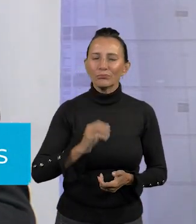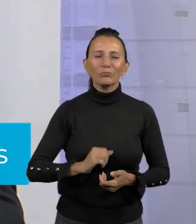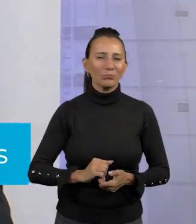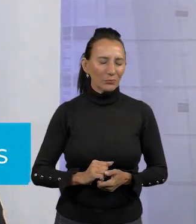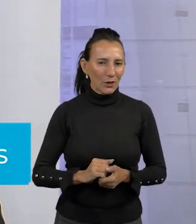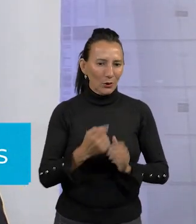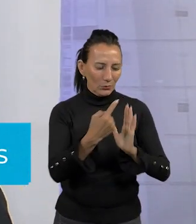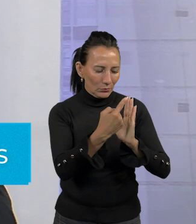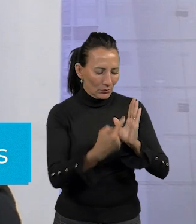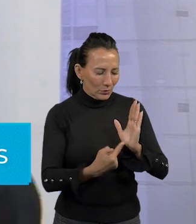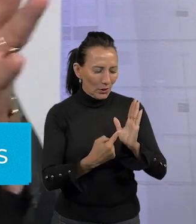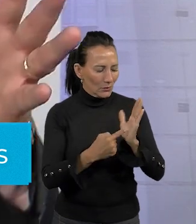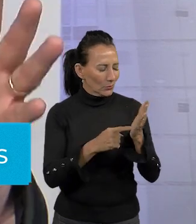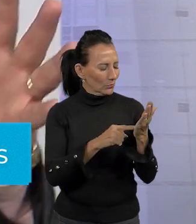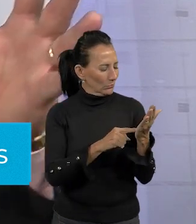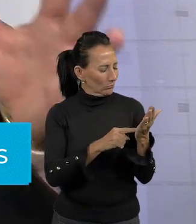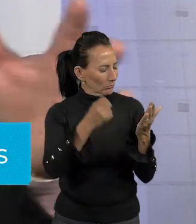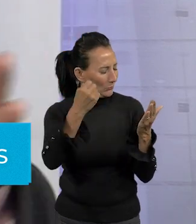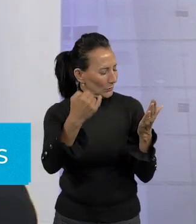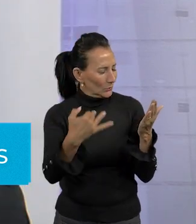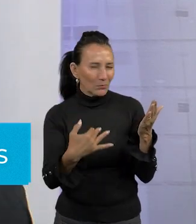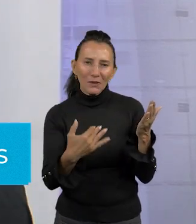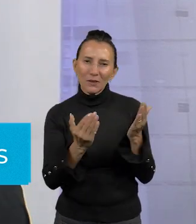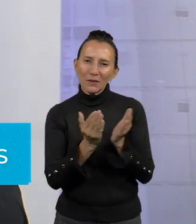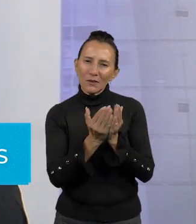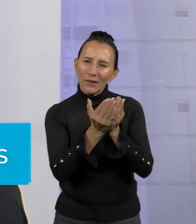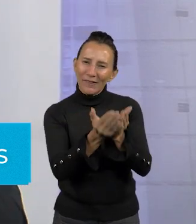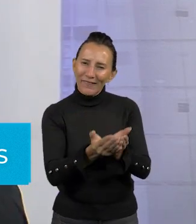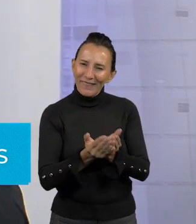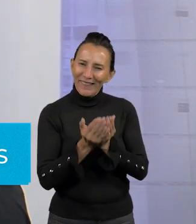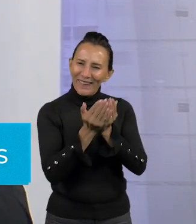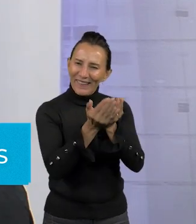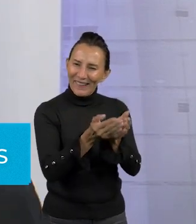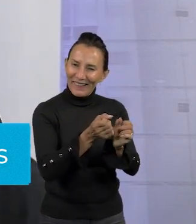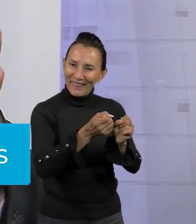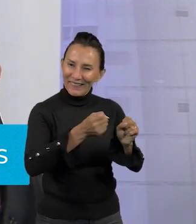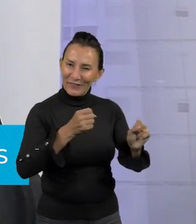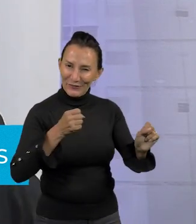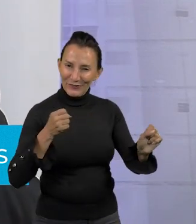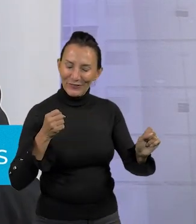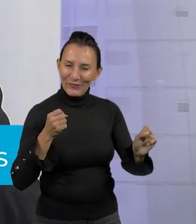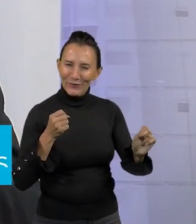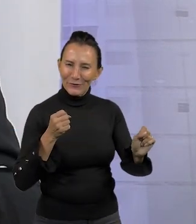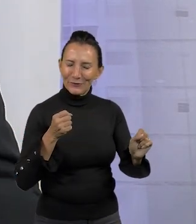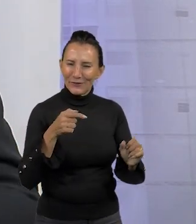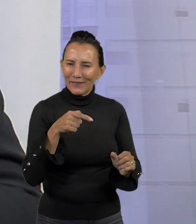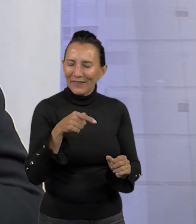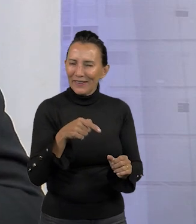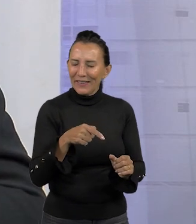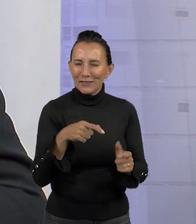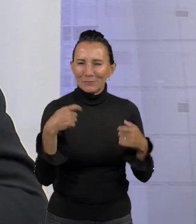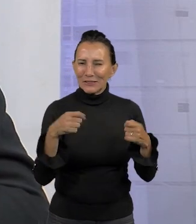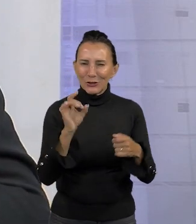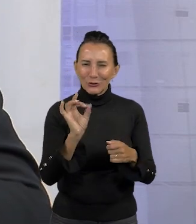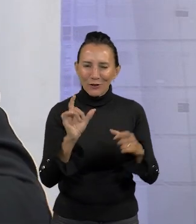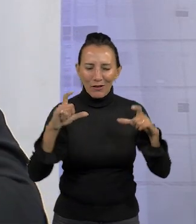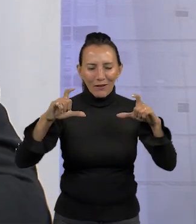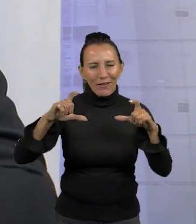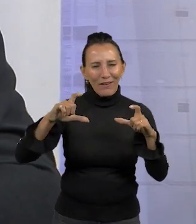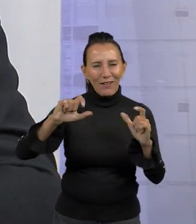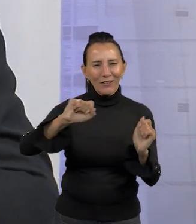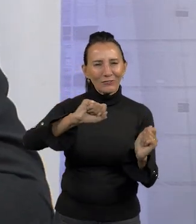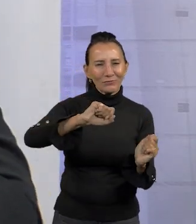fala do da grande na o navio ou seja esse navio que é conduzido pelo um pequeno Leme